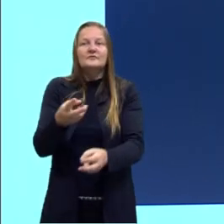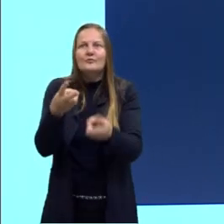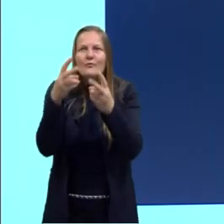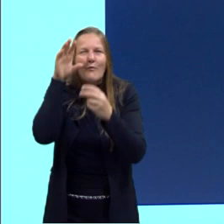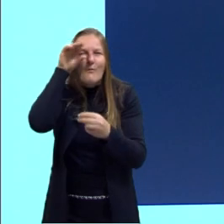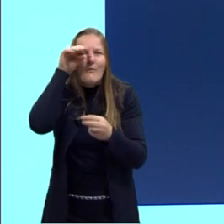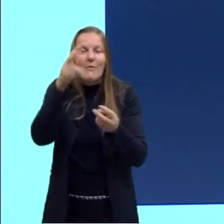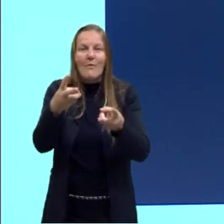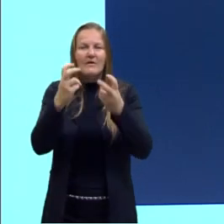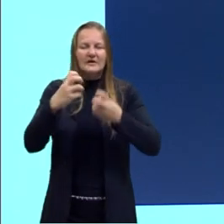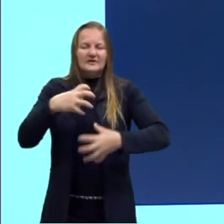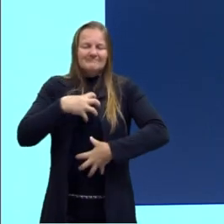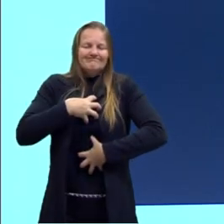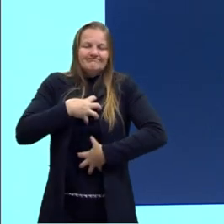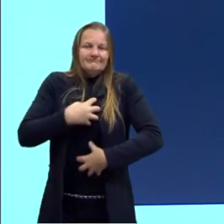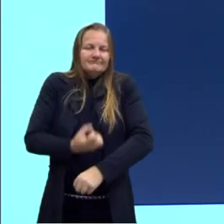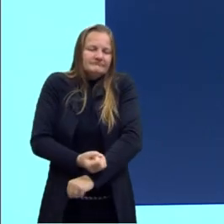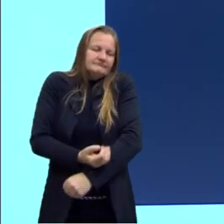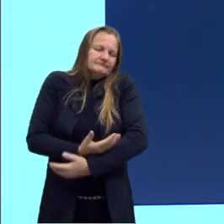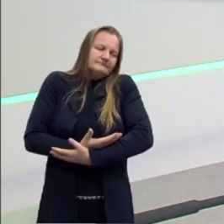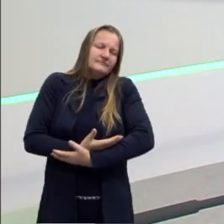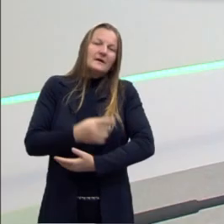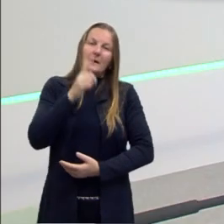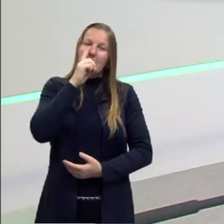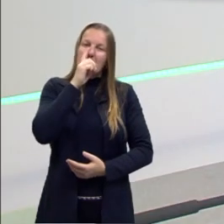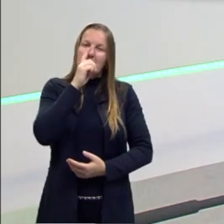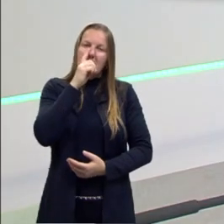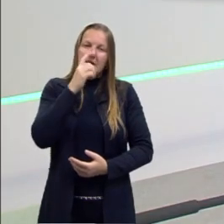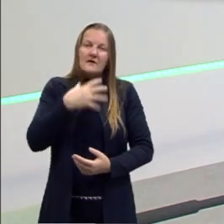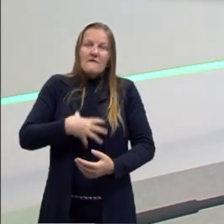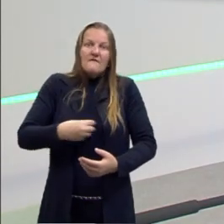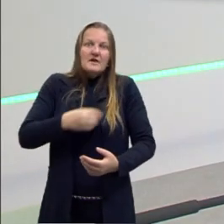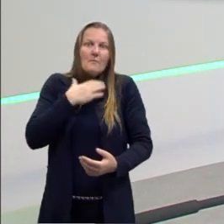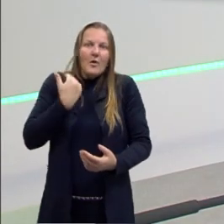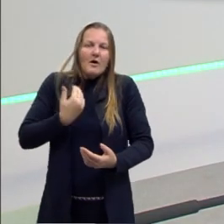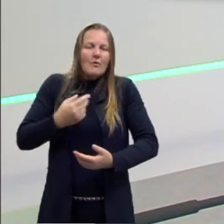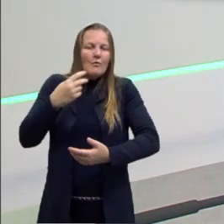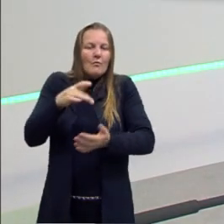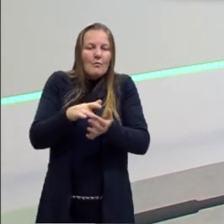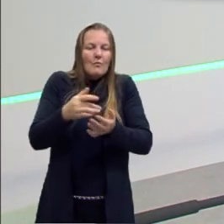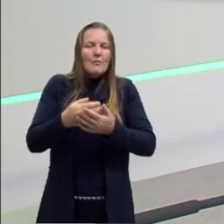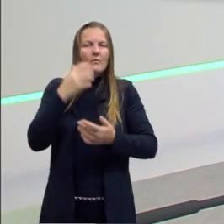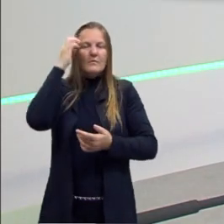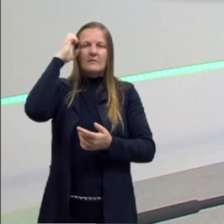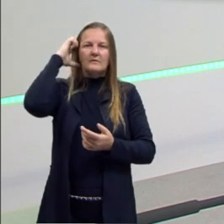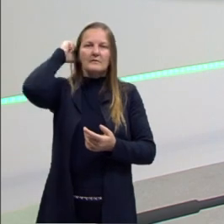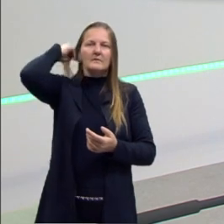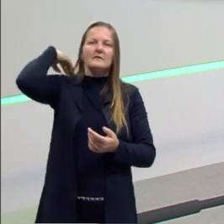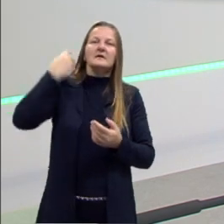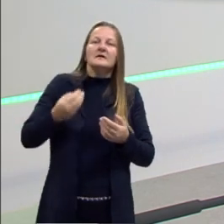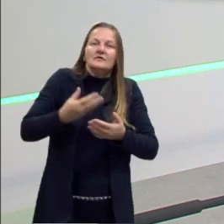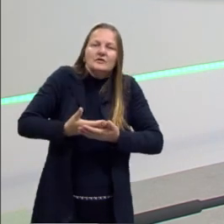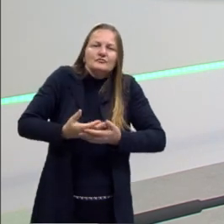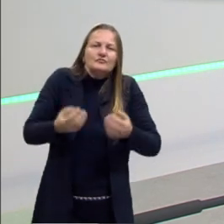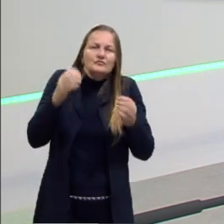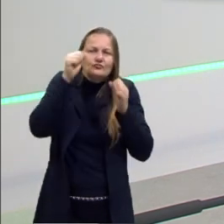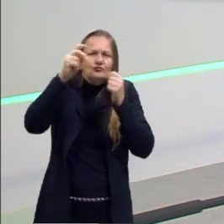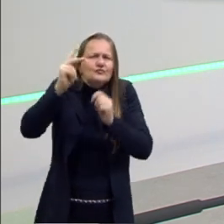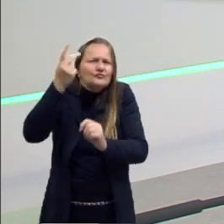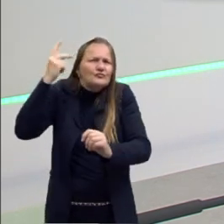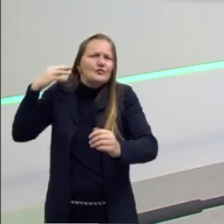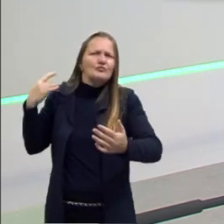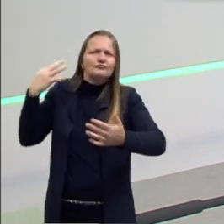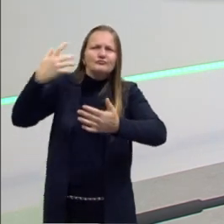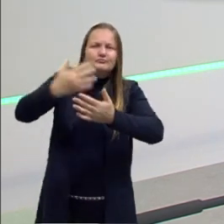na todo aprimoramento que ao longo da história as foi as explorando sobre A